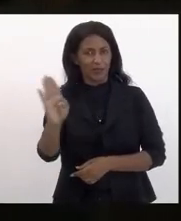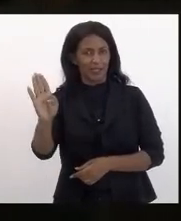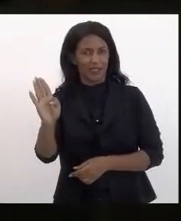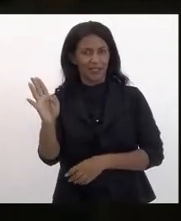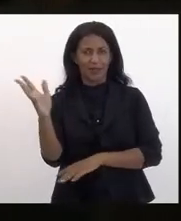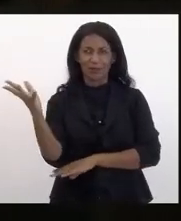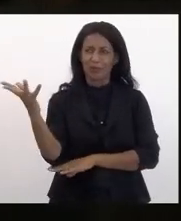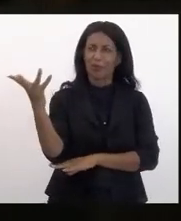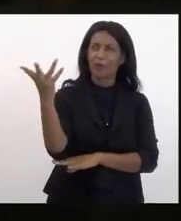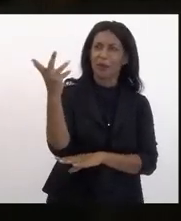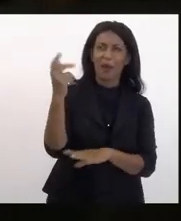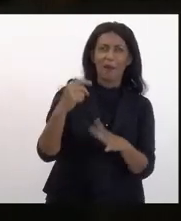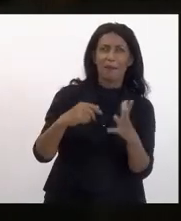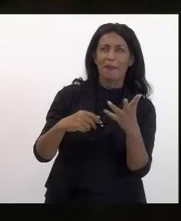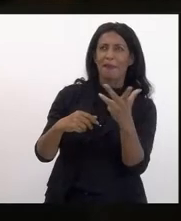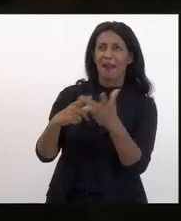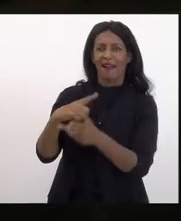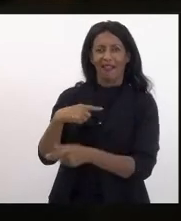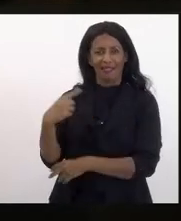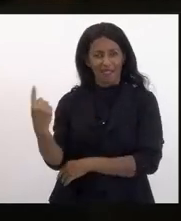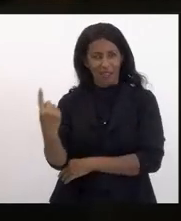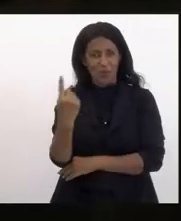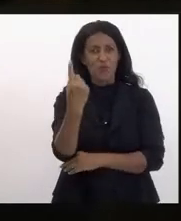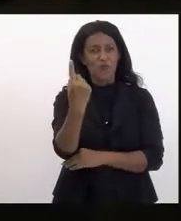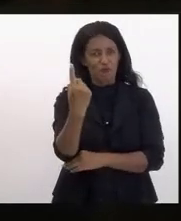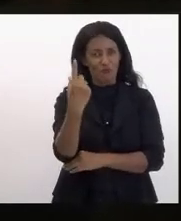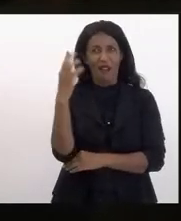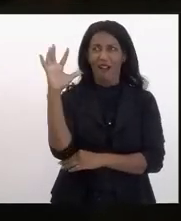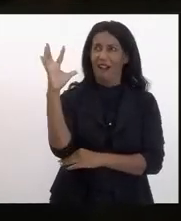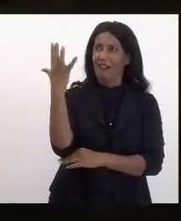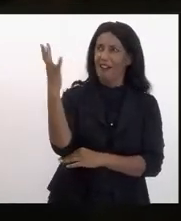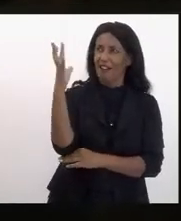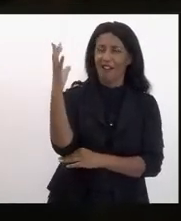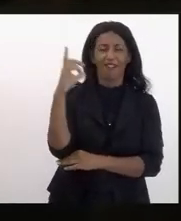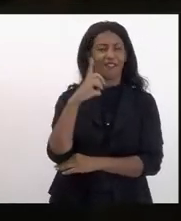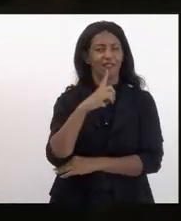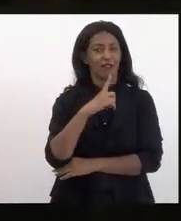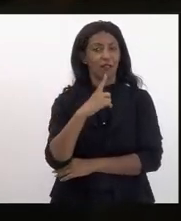também uma espécie. Então veja que